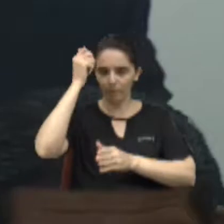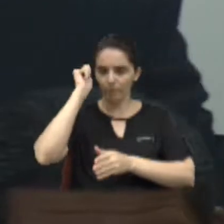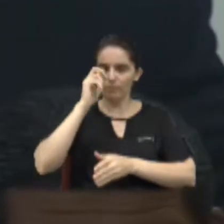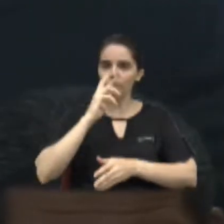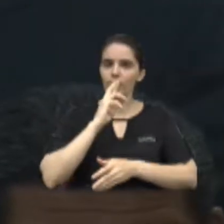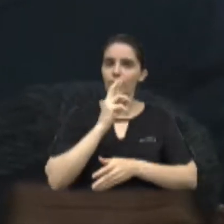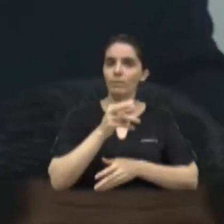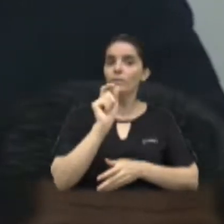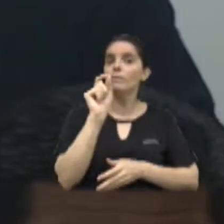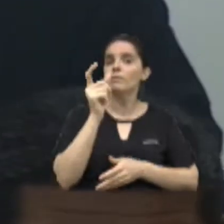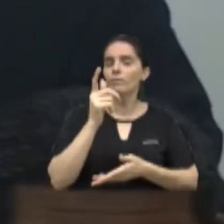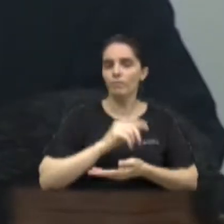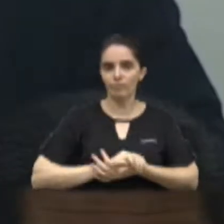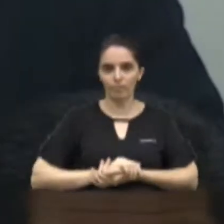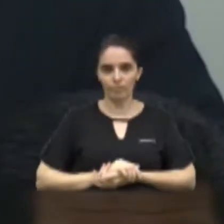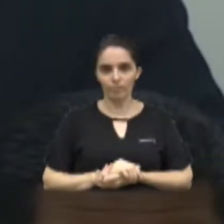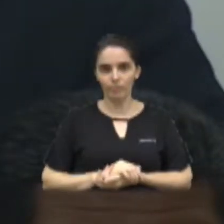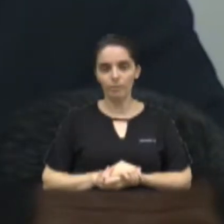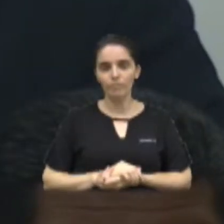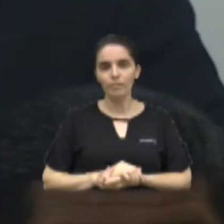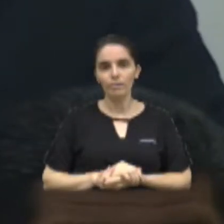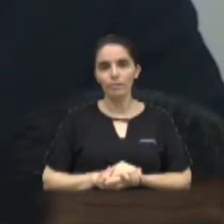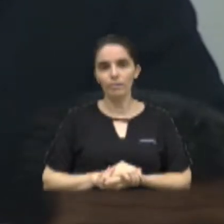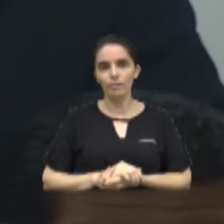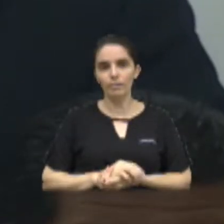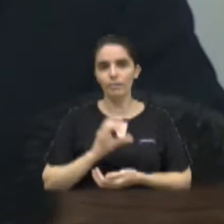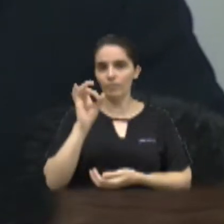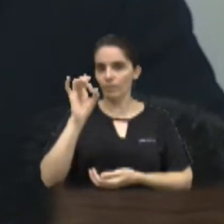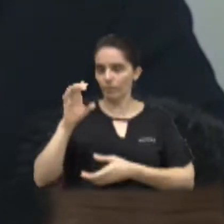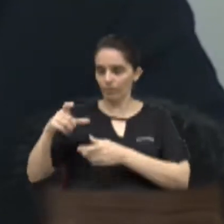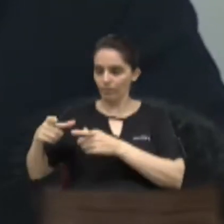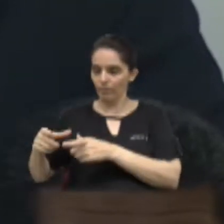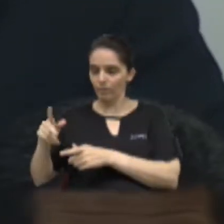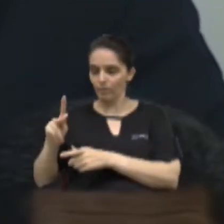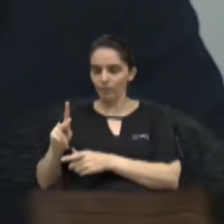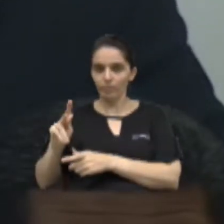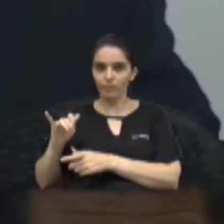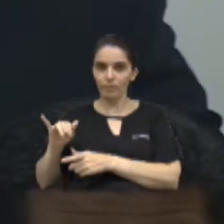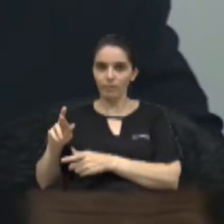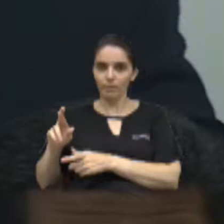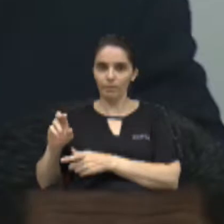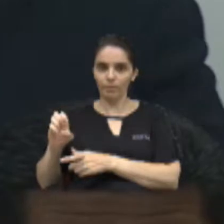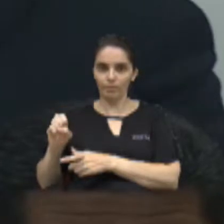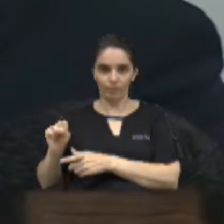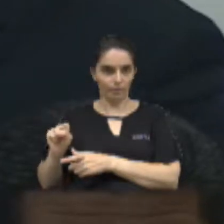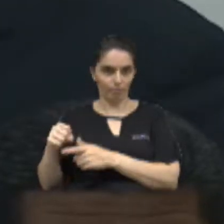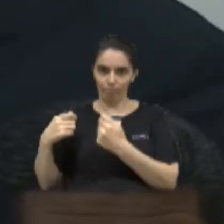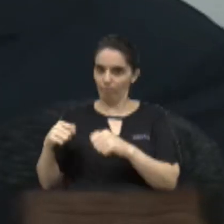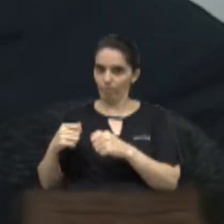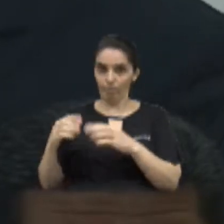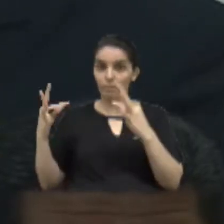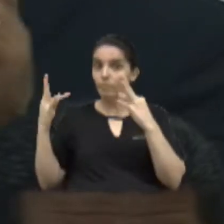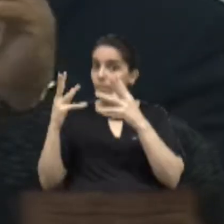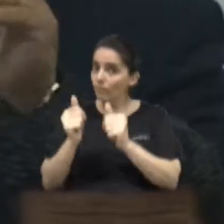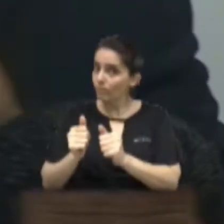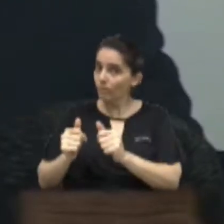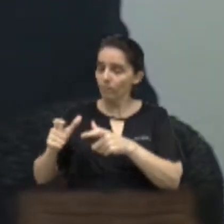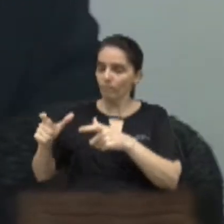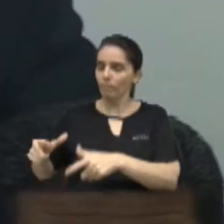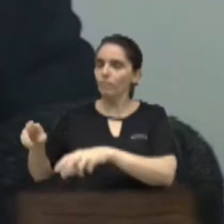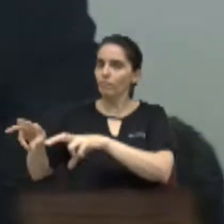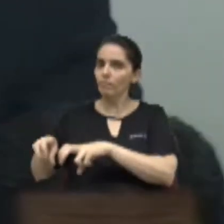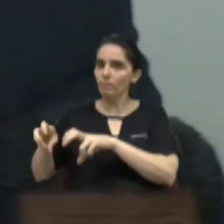dizer que não é só os Pires que está precisando, acho que toda a área rural, senhores vereadores. Eu